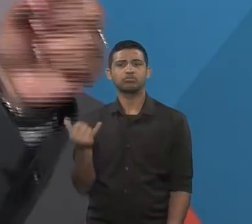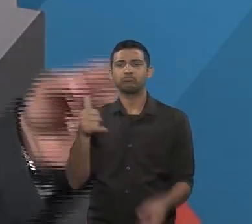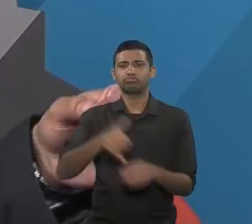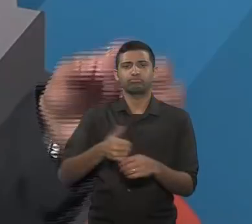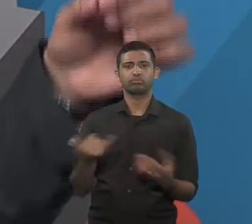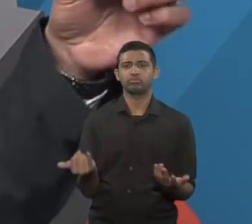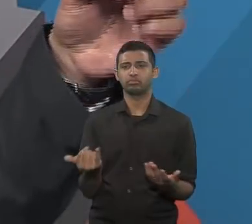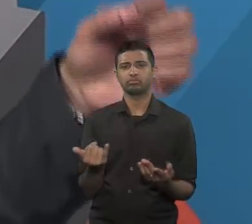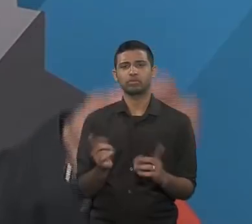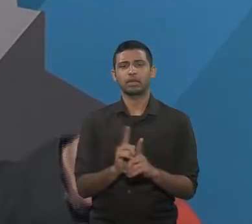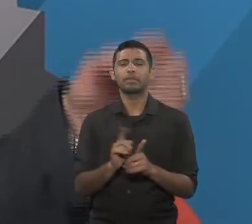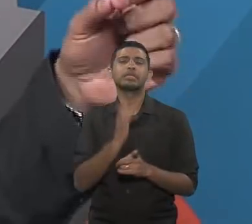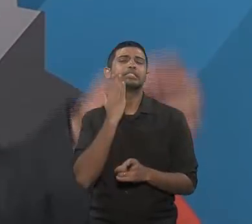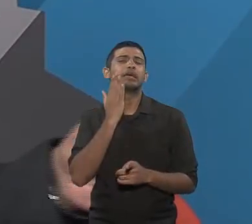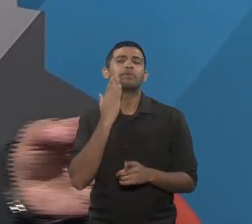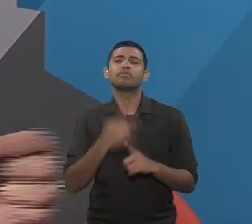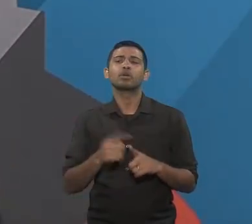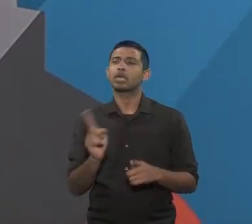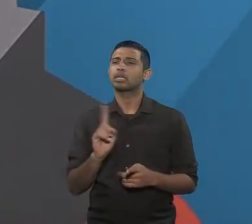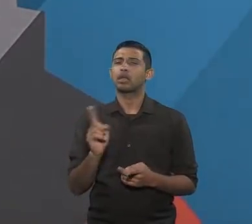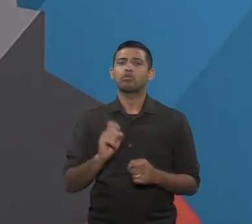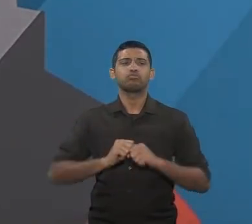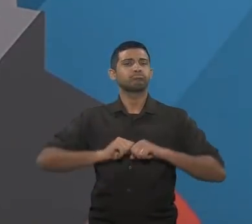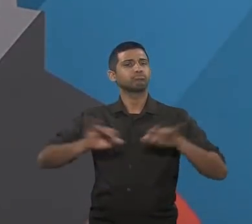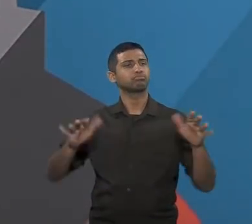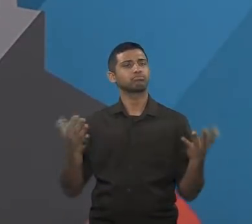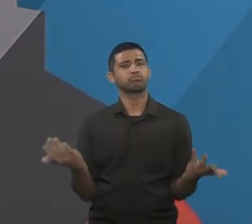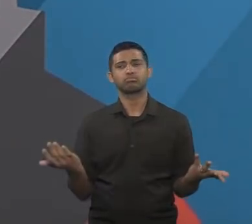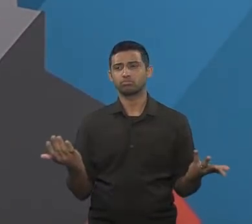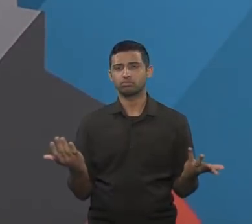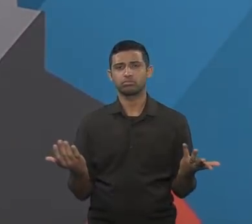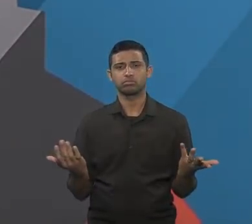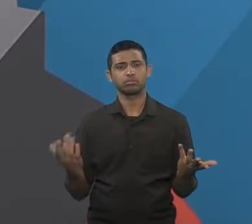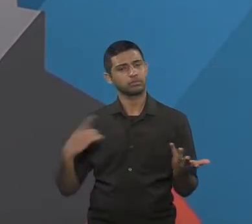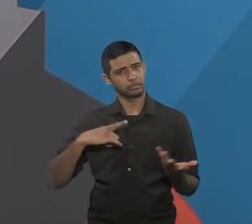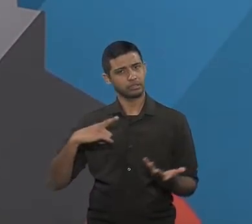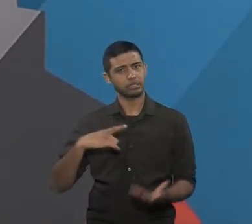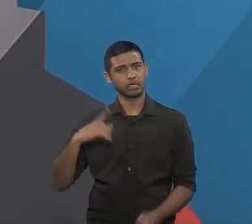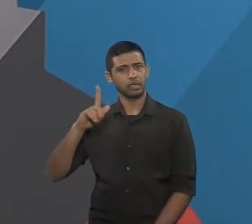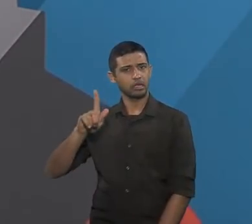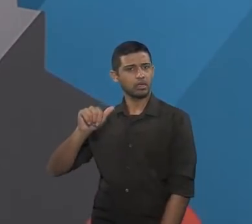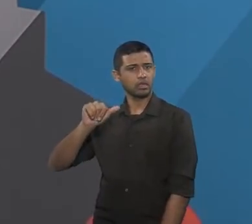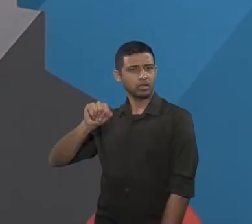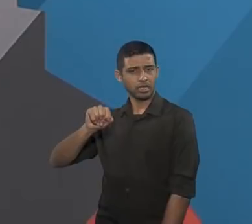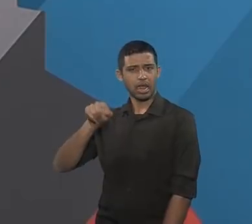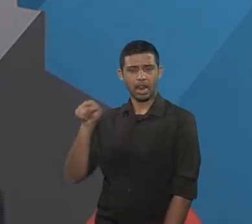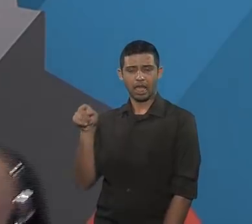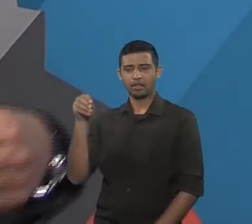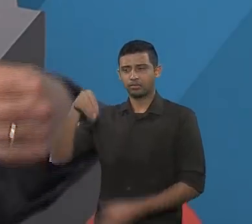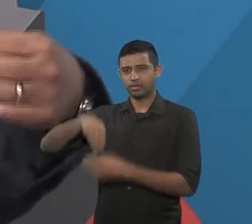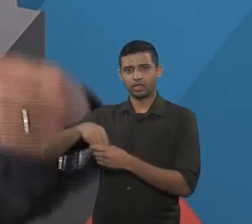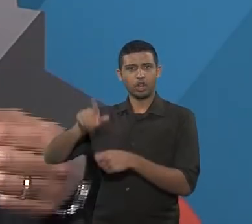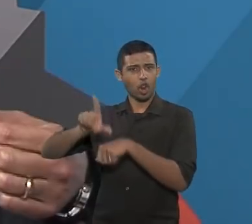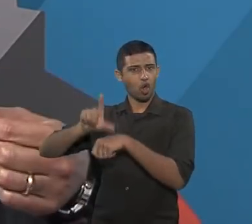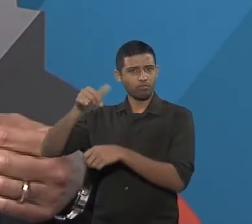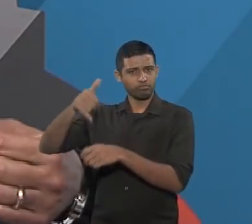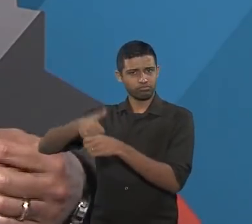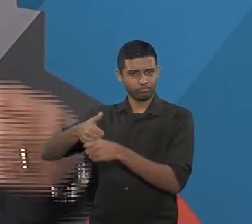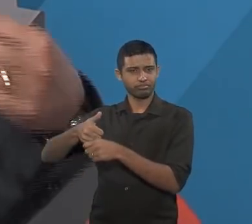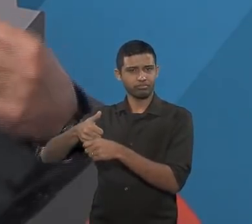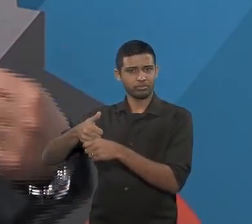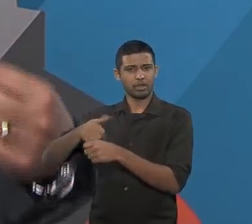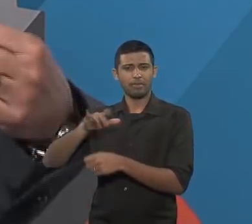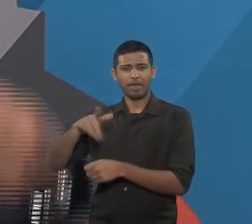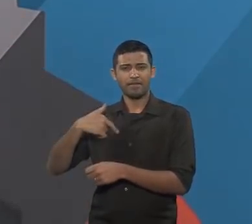não chegaram em determinadas regiões. E tem o gás no posto, mas é gás